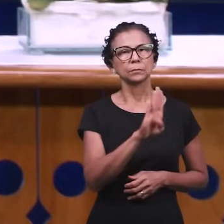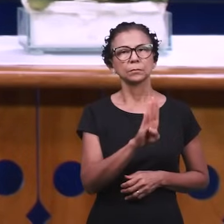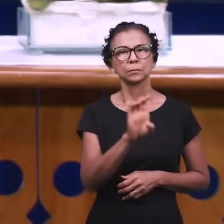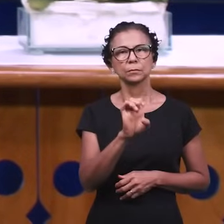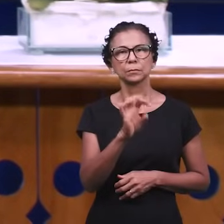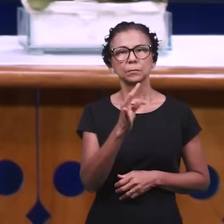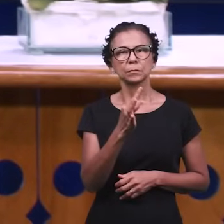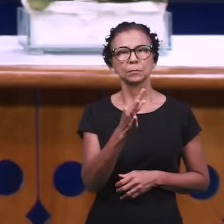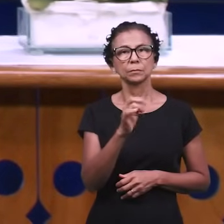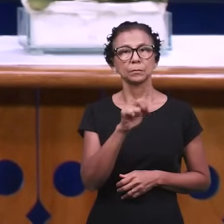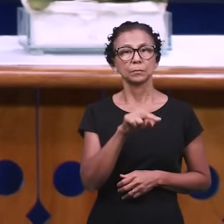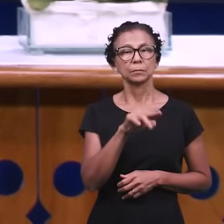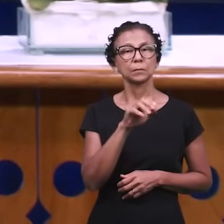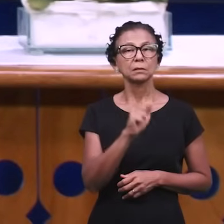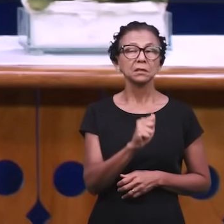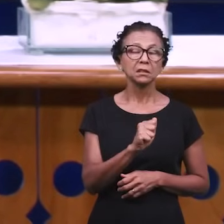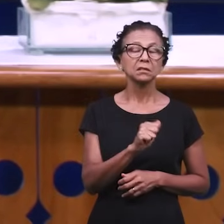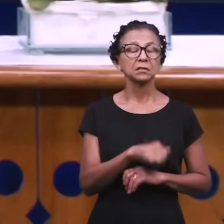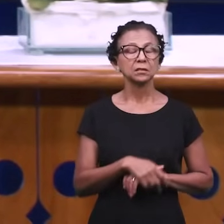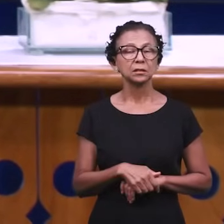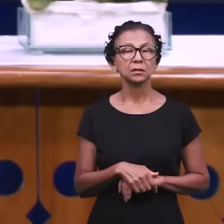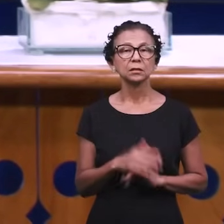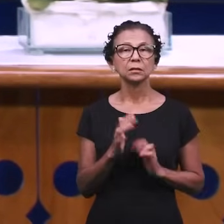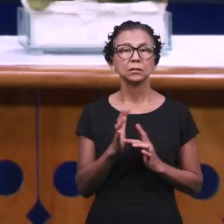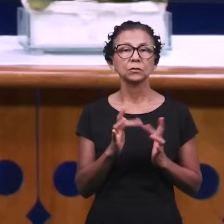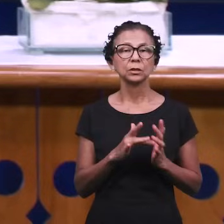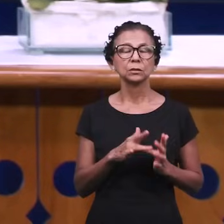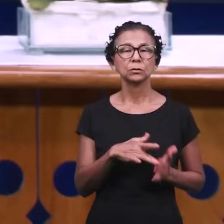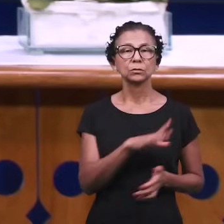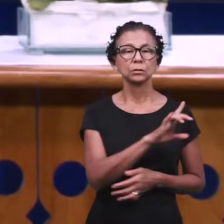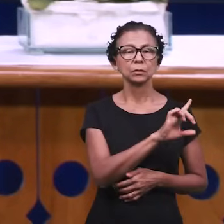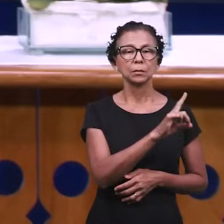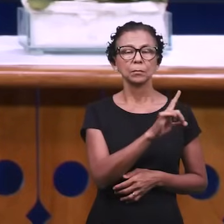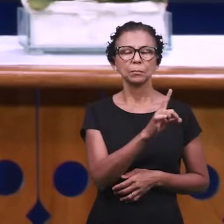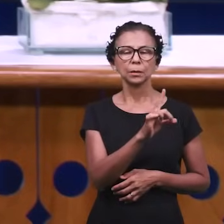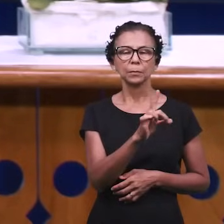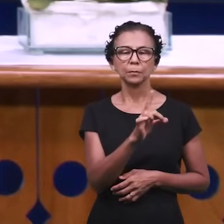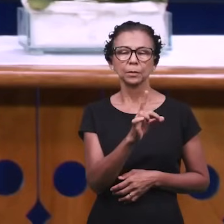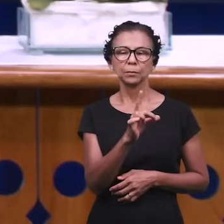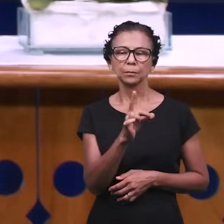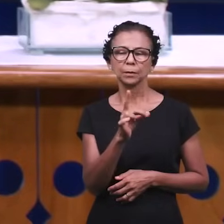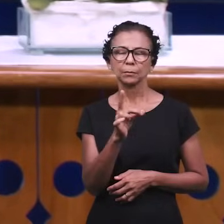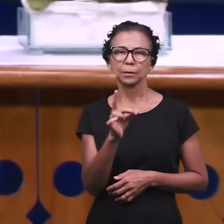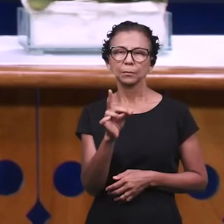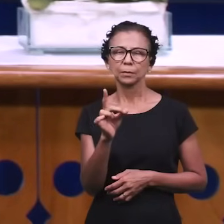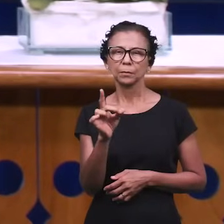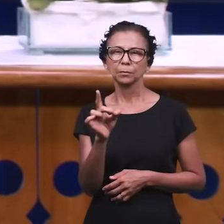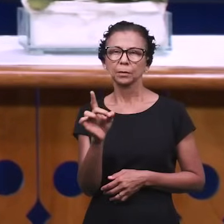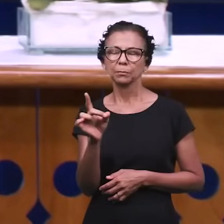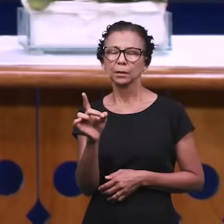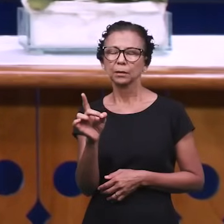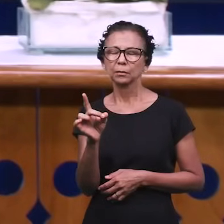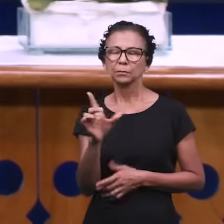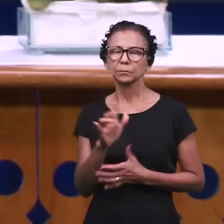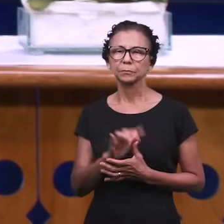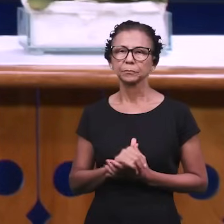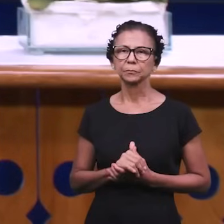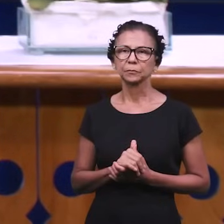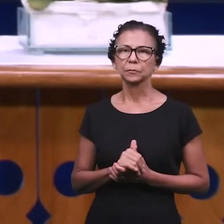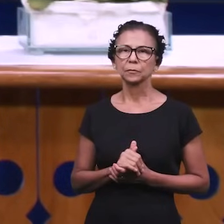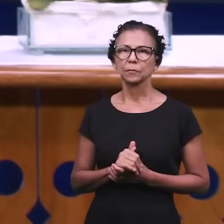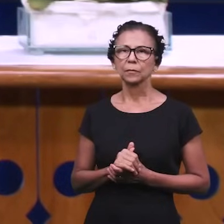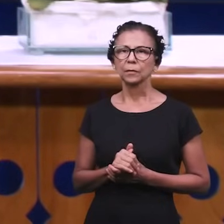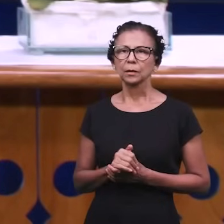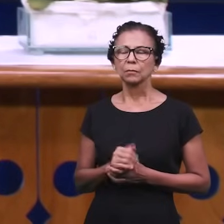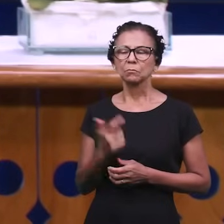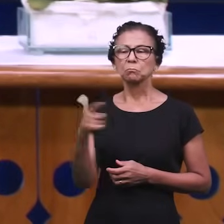Betânia, caminha um pouquinho, uma cidadezinha que tinha ao pé do Monte das Oliveiras, do lado contrário da cidade, do